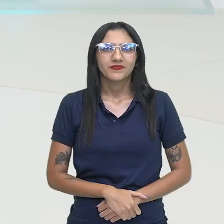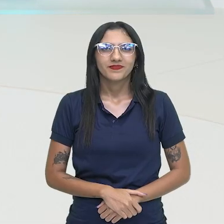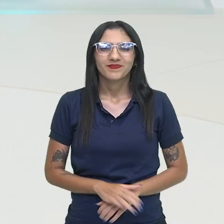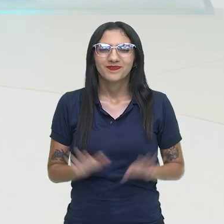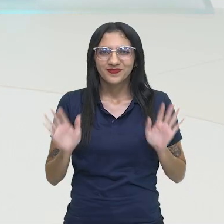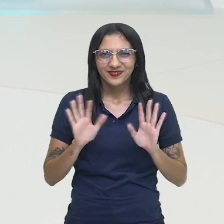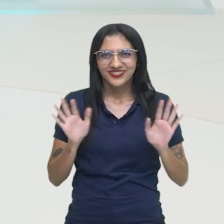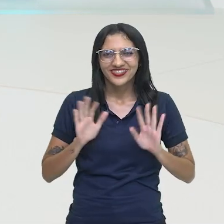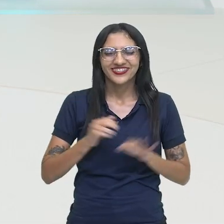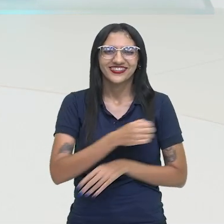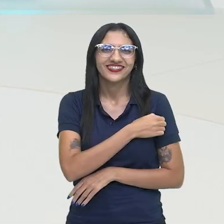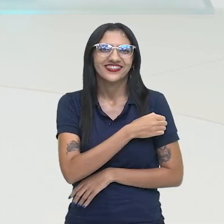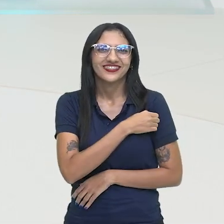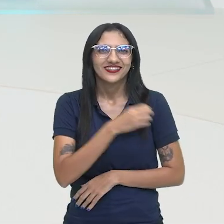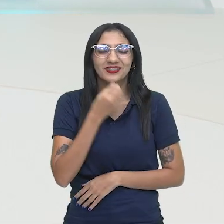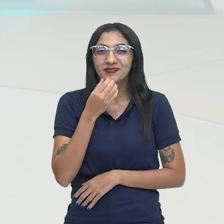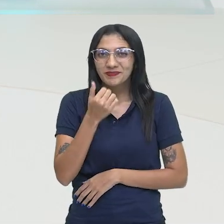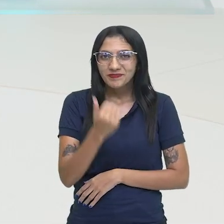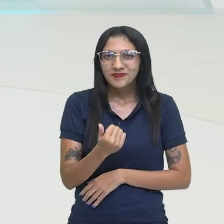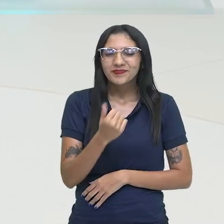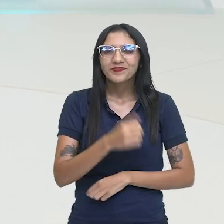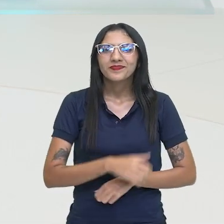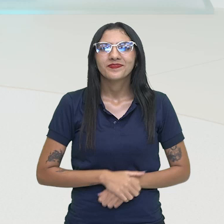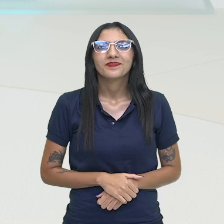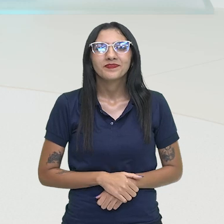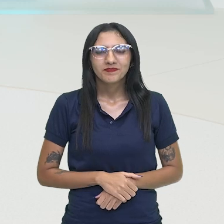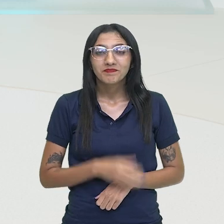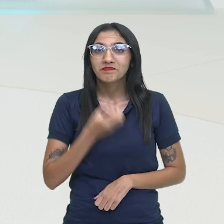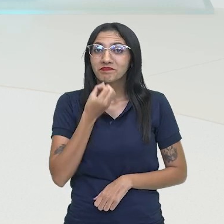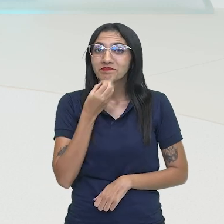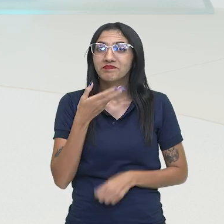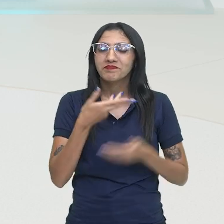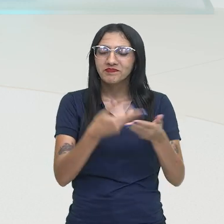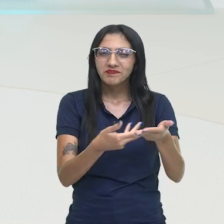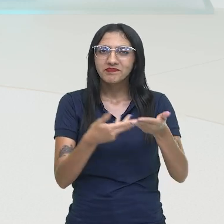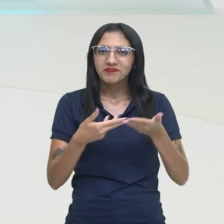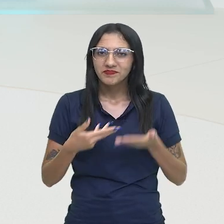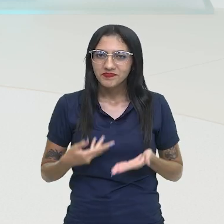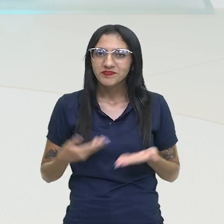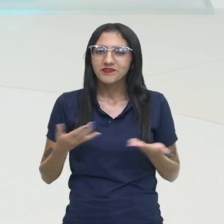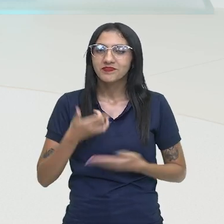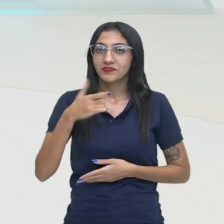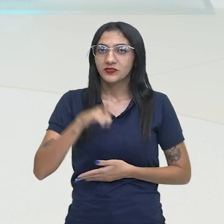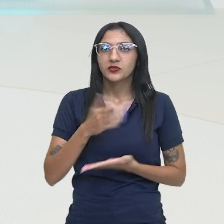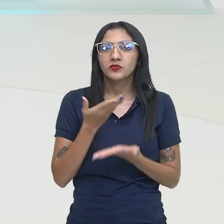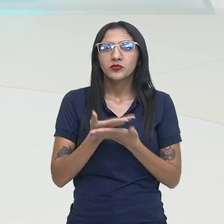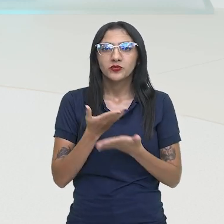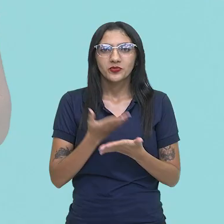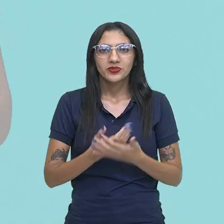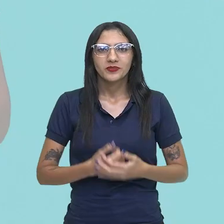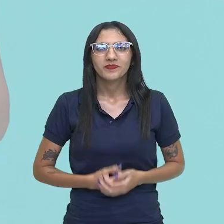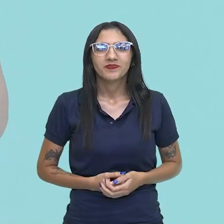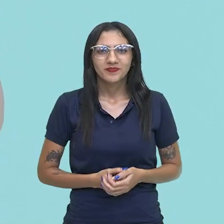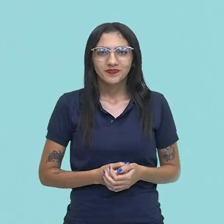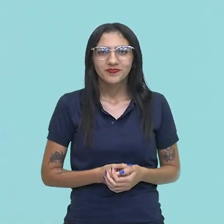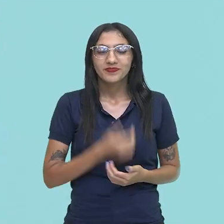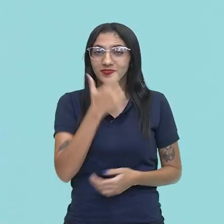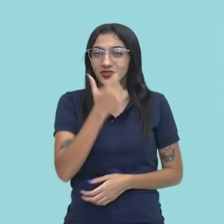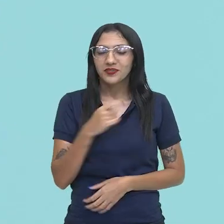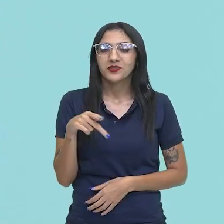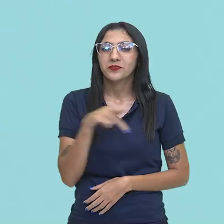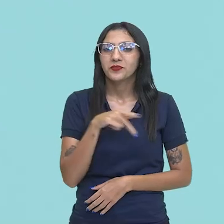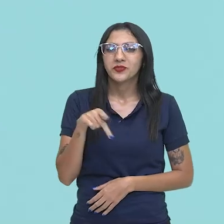Olá, queridos alunos, tudo bem com vocês? Sejam todos muito bem-vindos para mais uma aula. Eu sou a